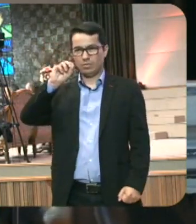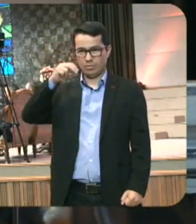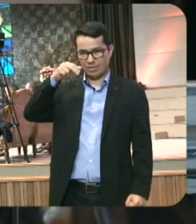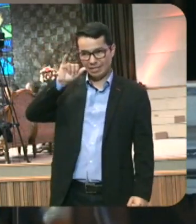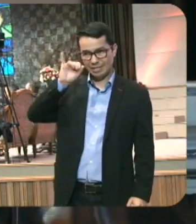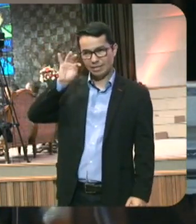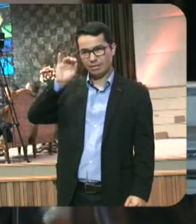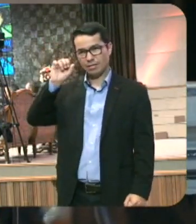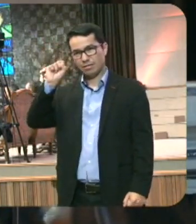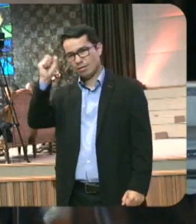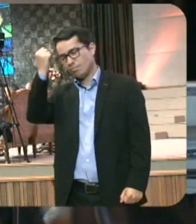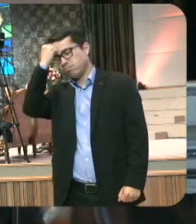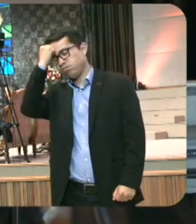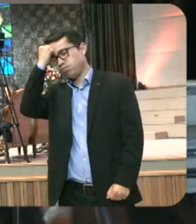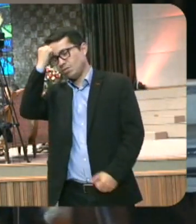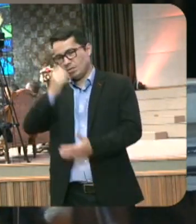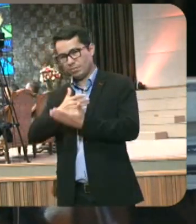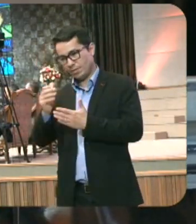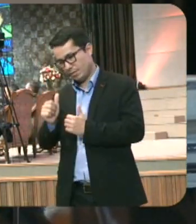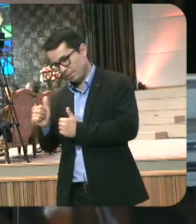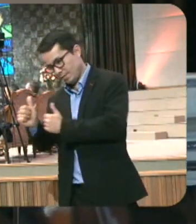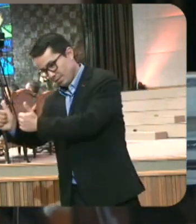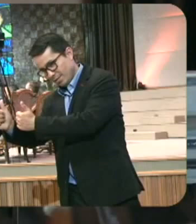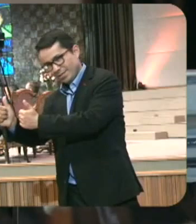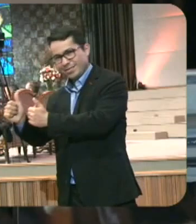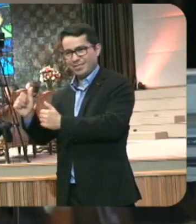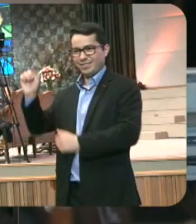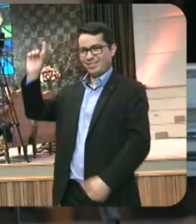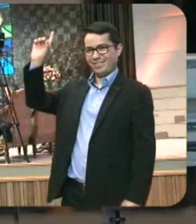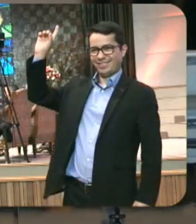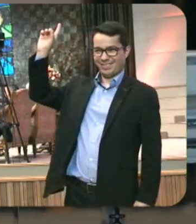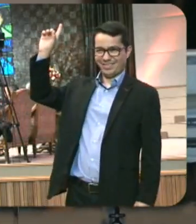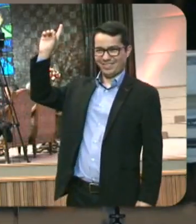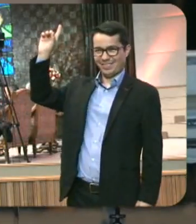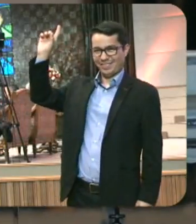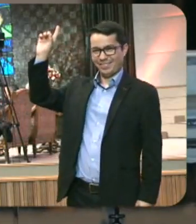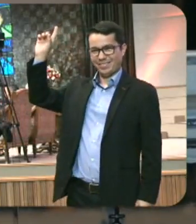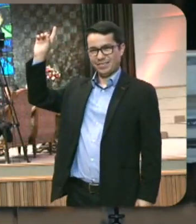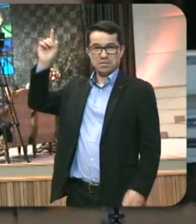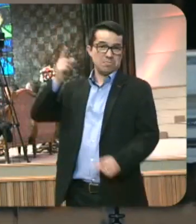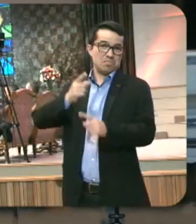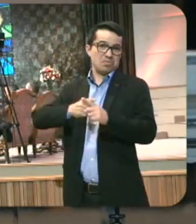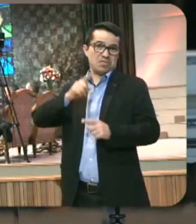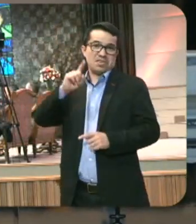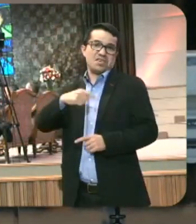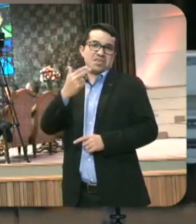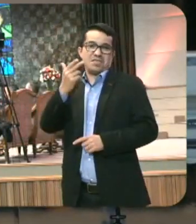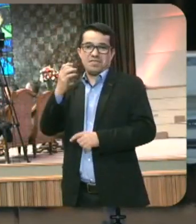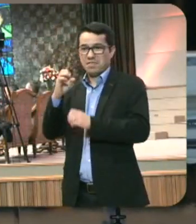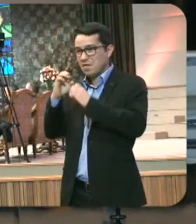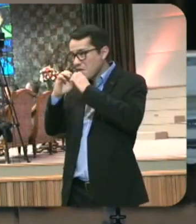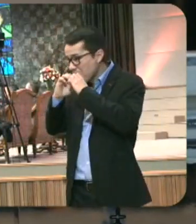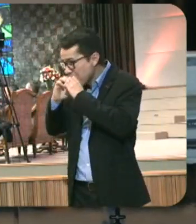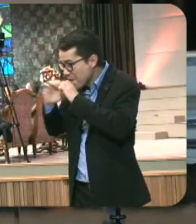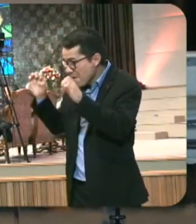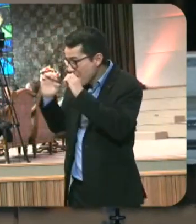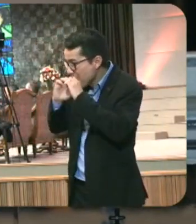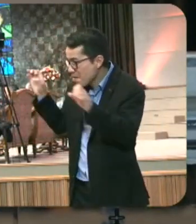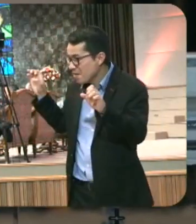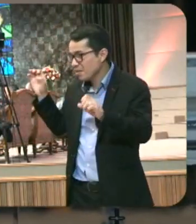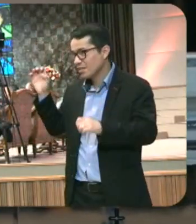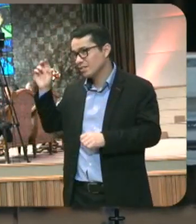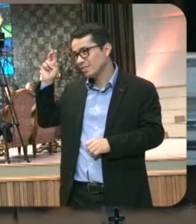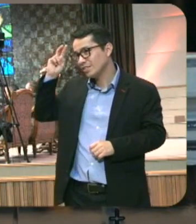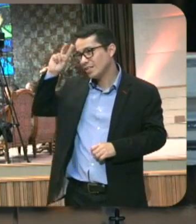que parecia uma armadilha virou uma ação missionária que ninguém consegue